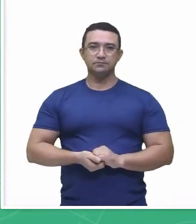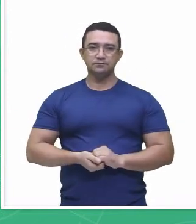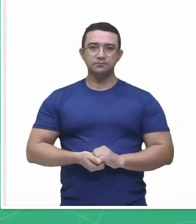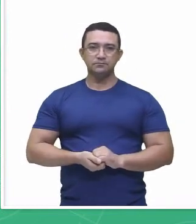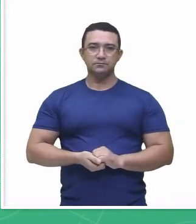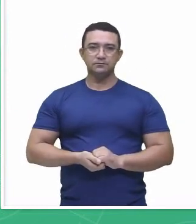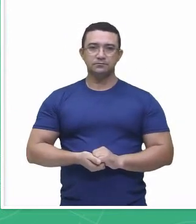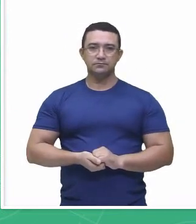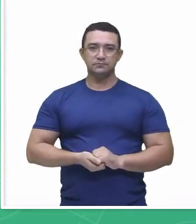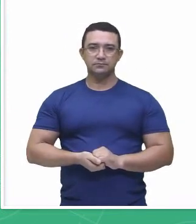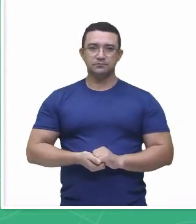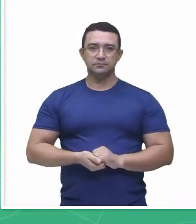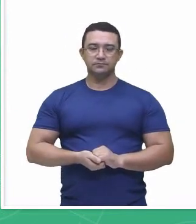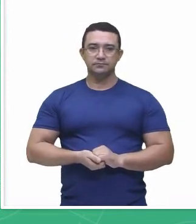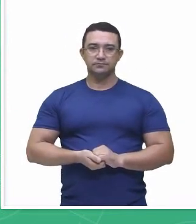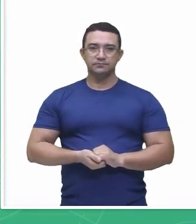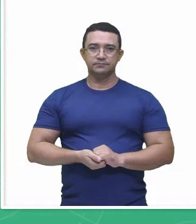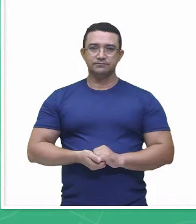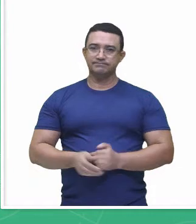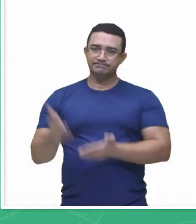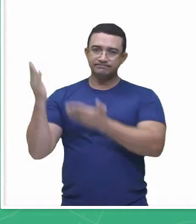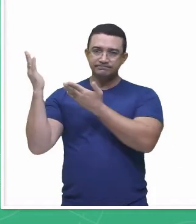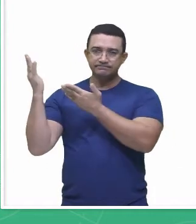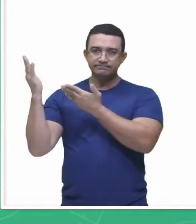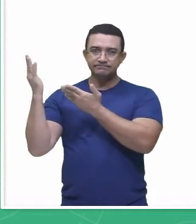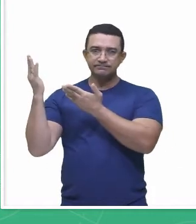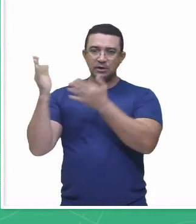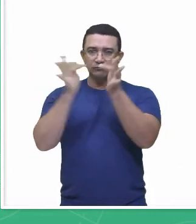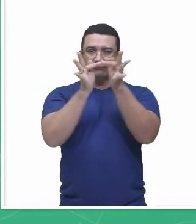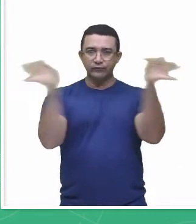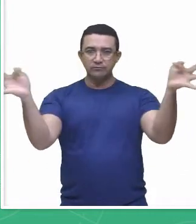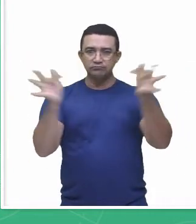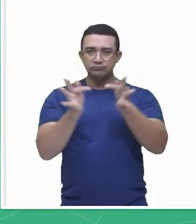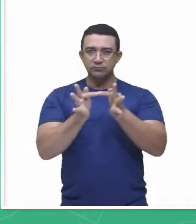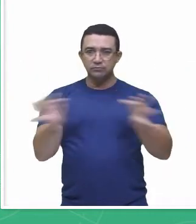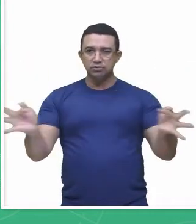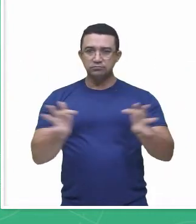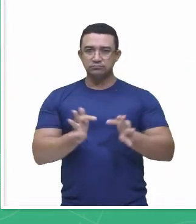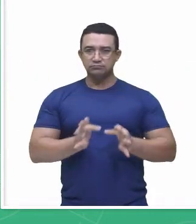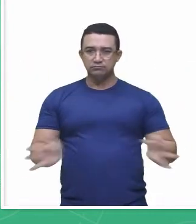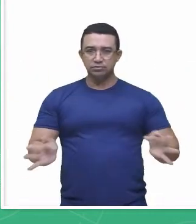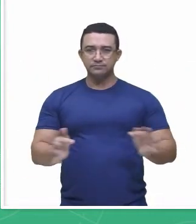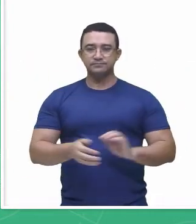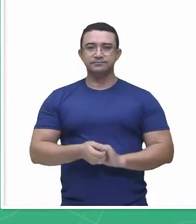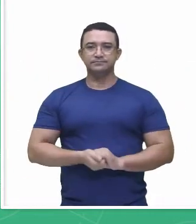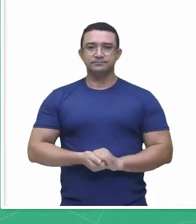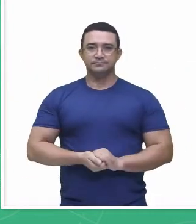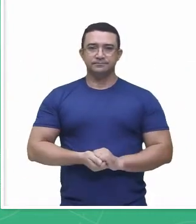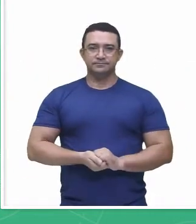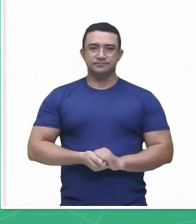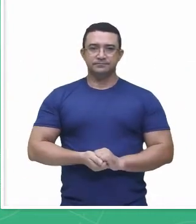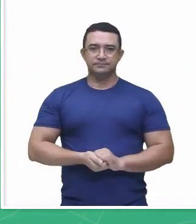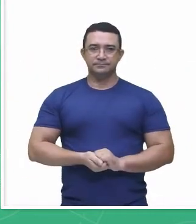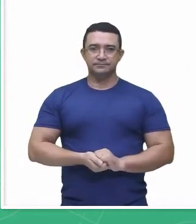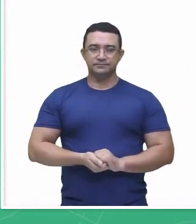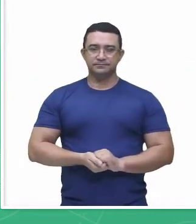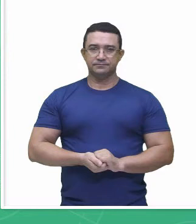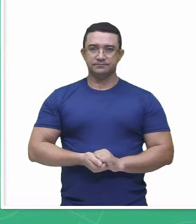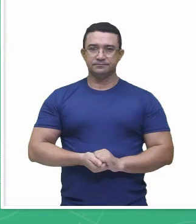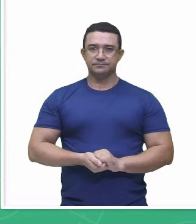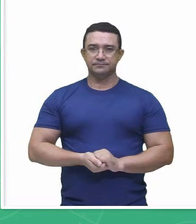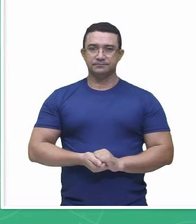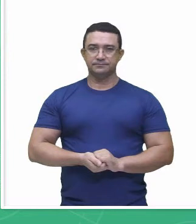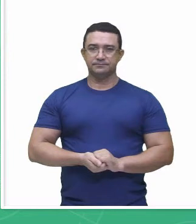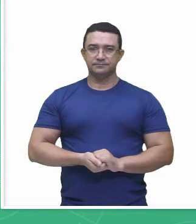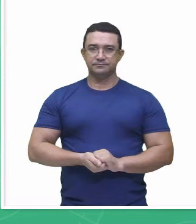segunda, né? He showed me what it was to cry. E por último, you couldn't be